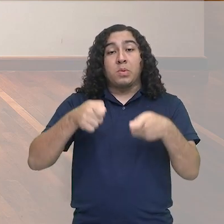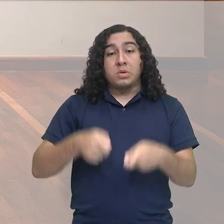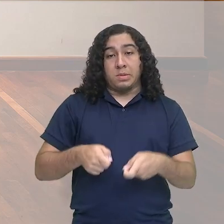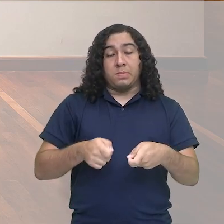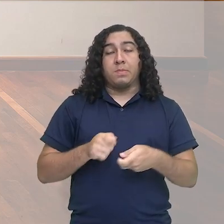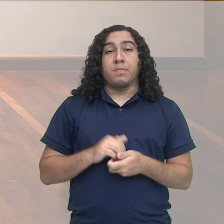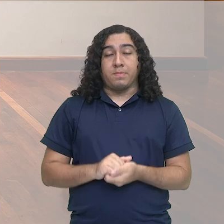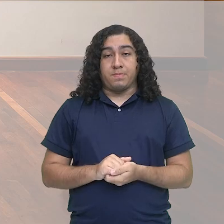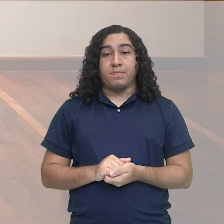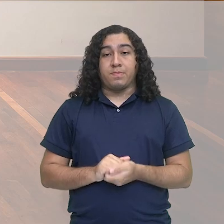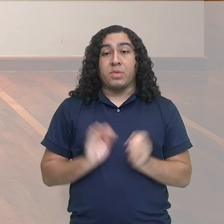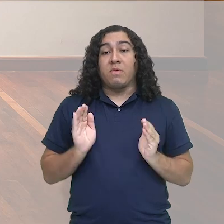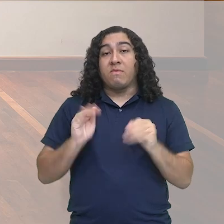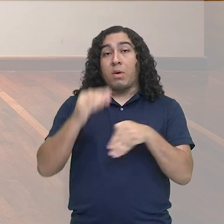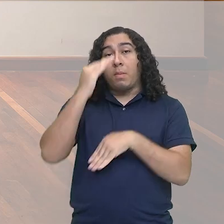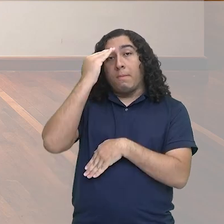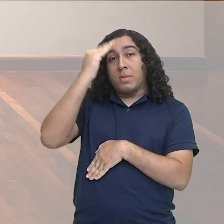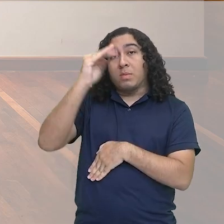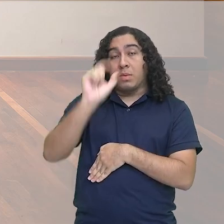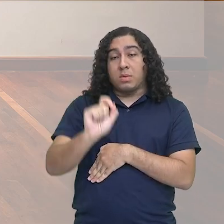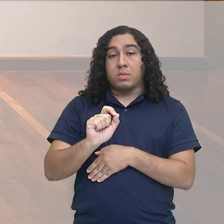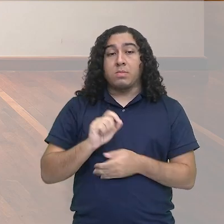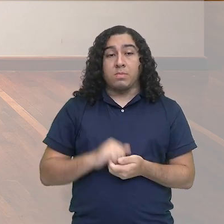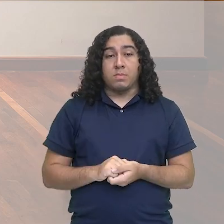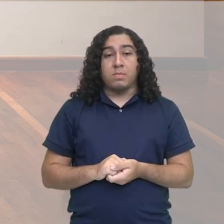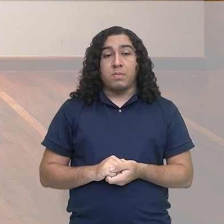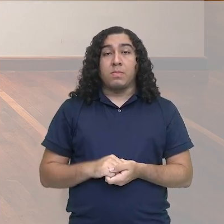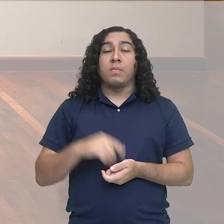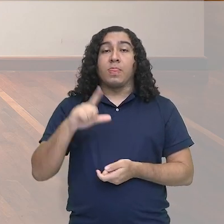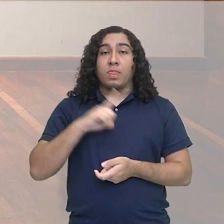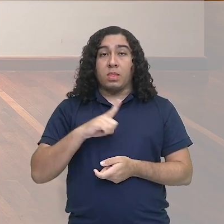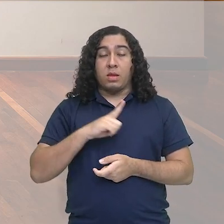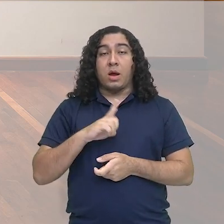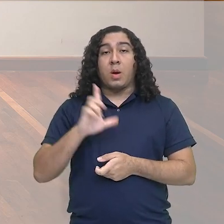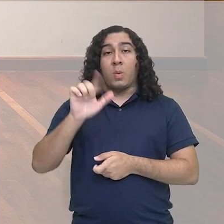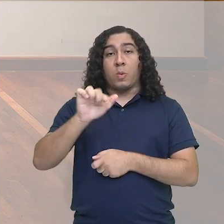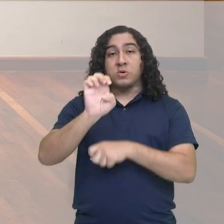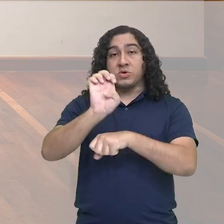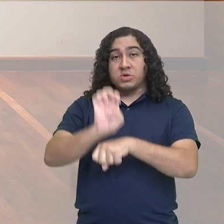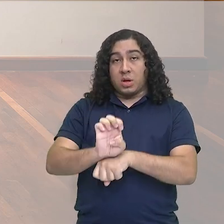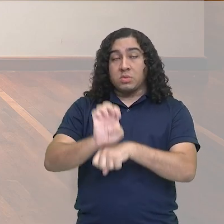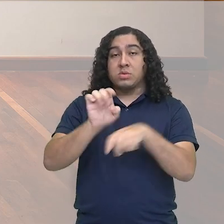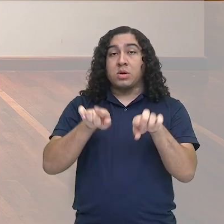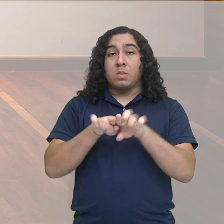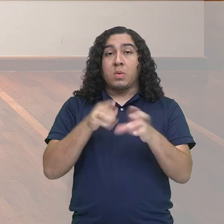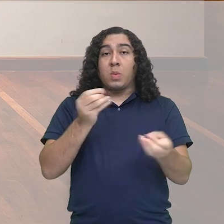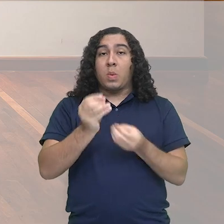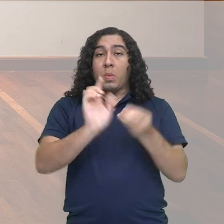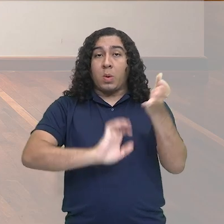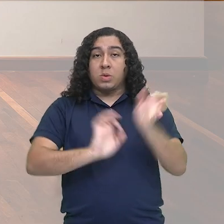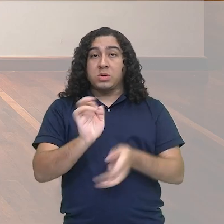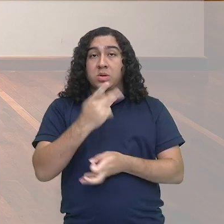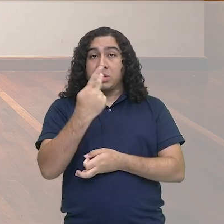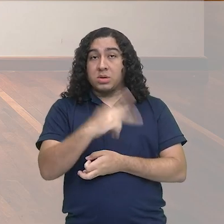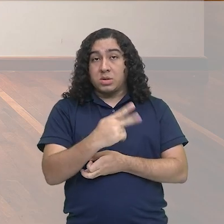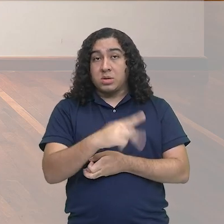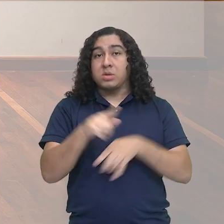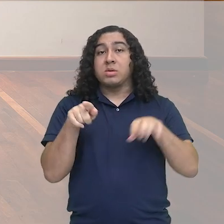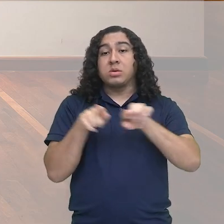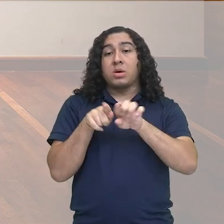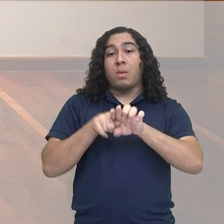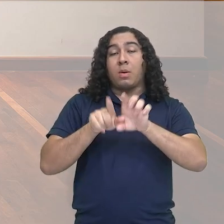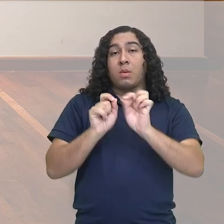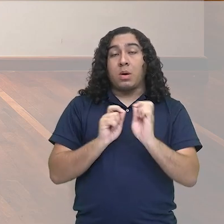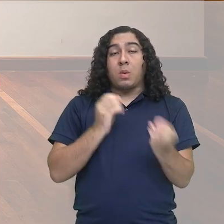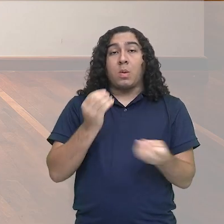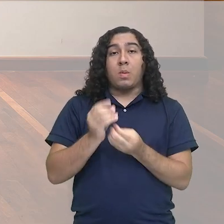poder, em especial a instituição do Estado e suas formas de organização e os processos